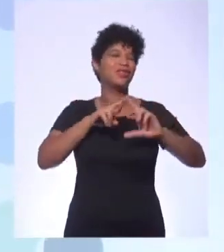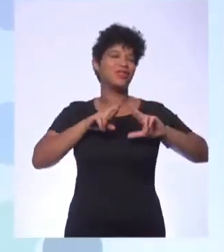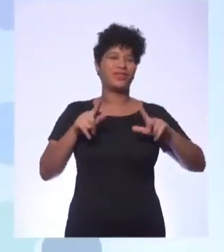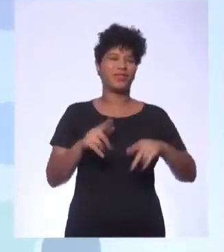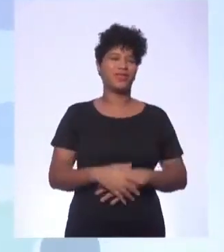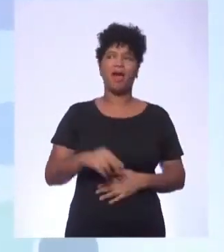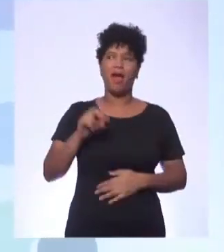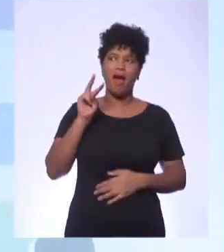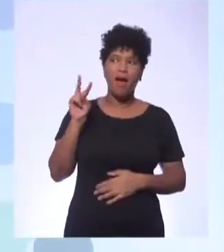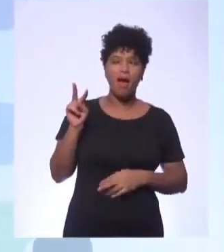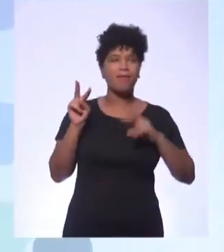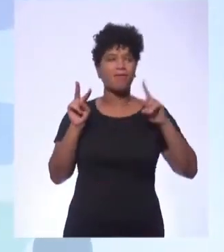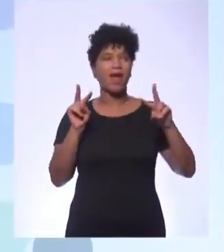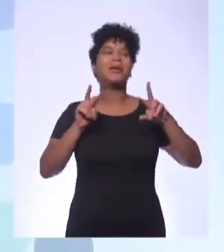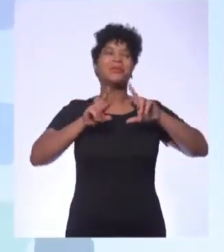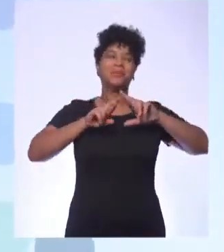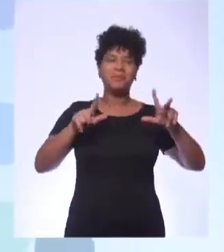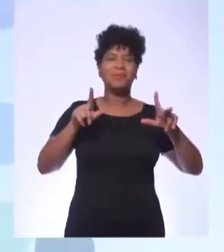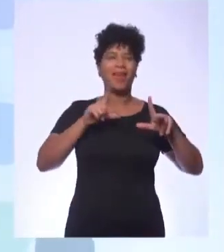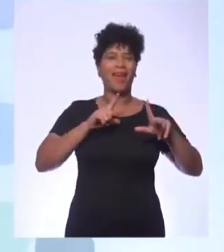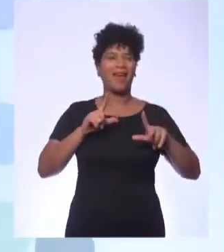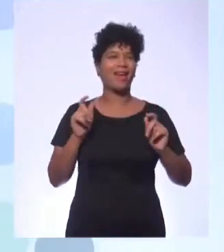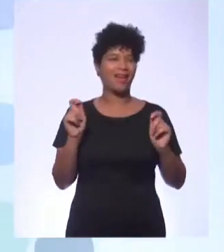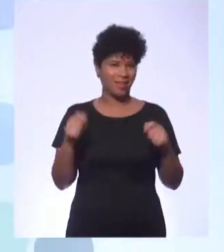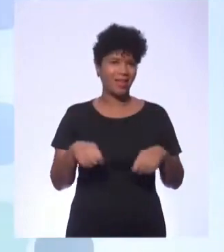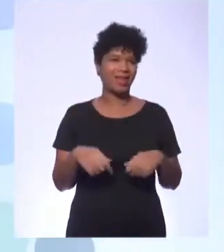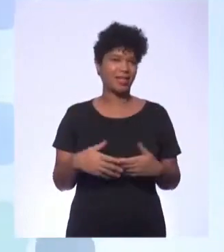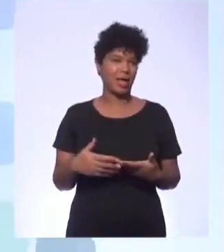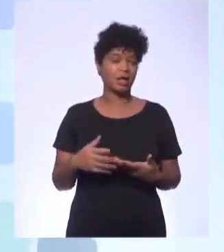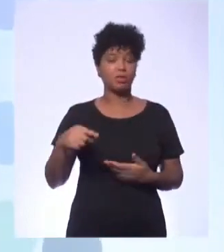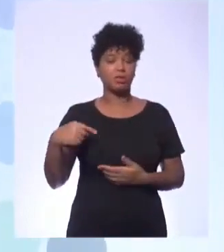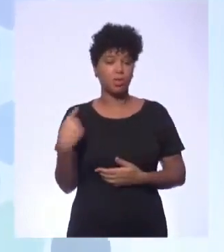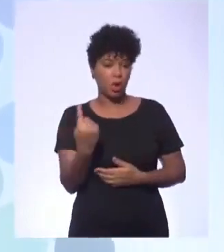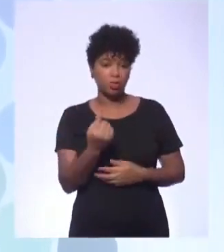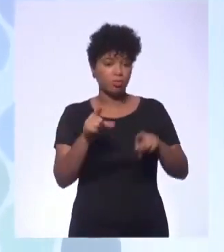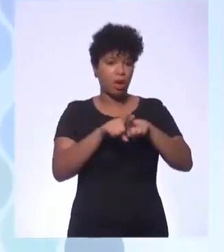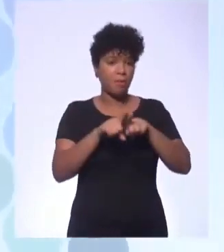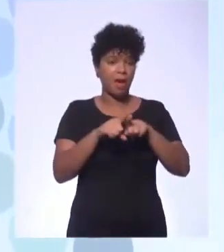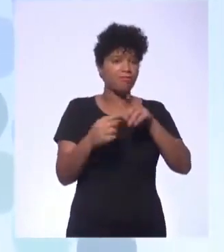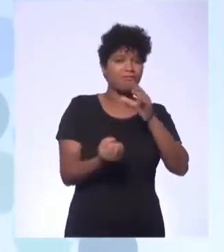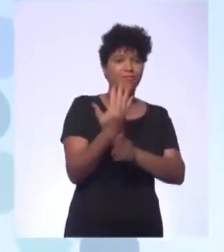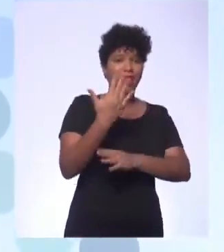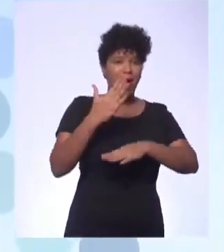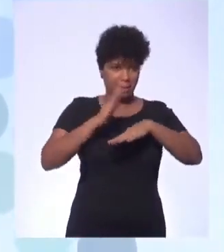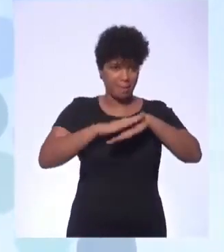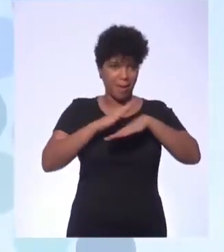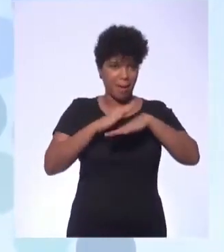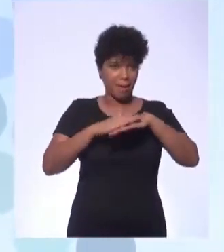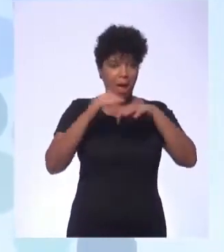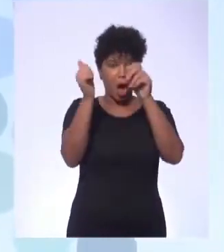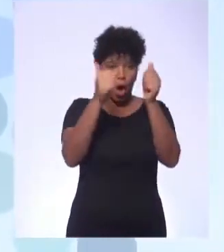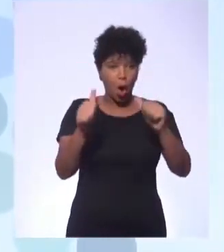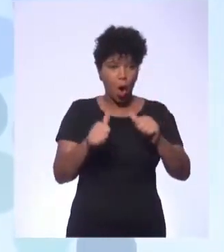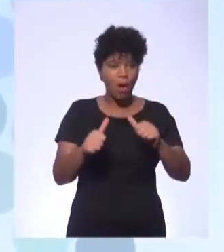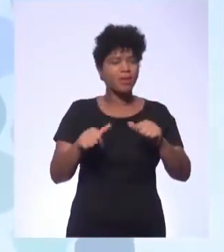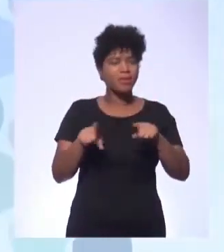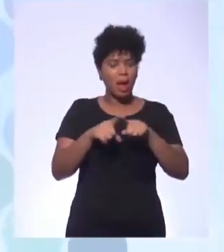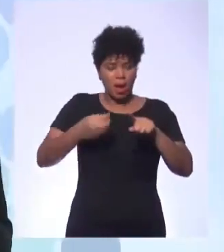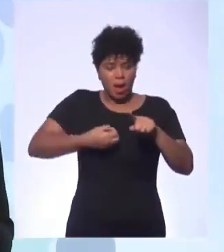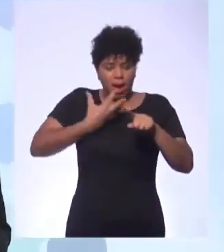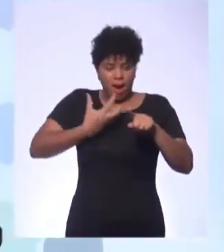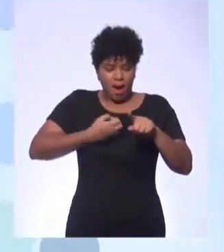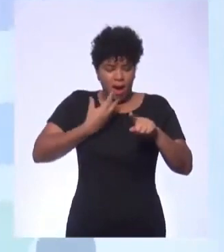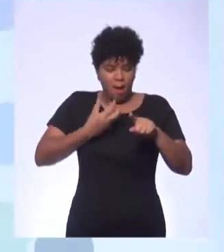transmitindo, então, a essa obra de arte, além das questões subjetivas, né, e elucubrações mentais dele mesmo, ele colocou ali a